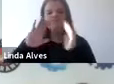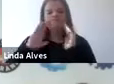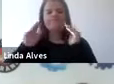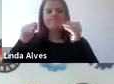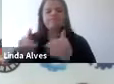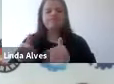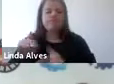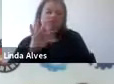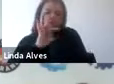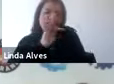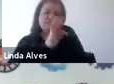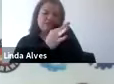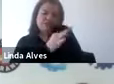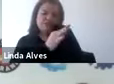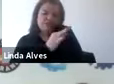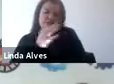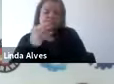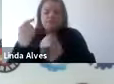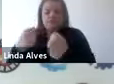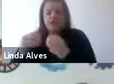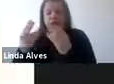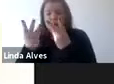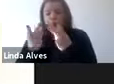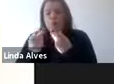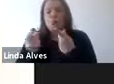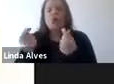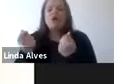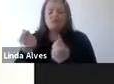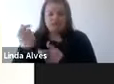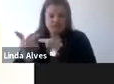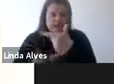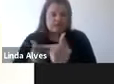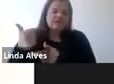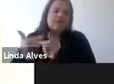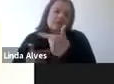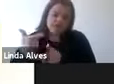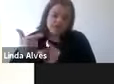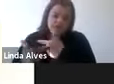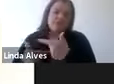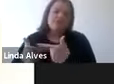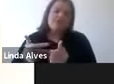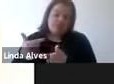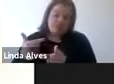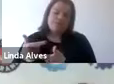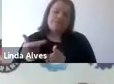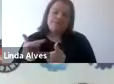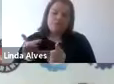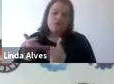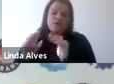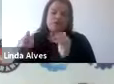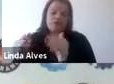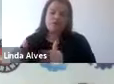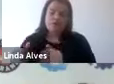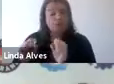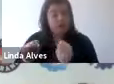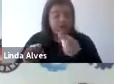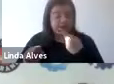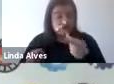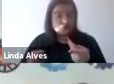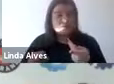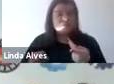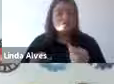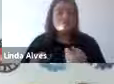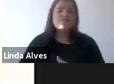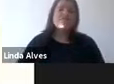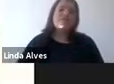ele precisa ter uma qualificação, né, para poder produzir Sim. na área metalúrgica. Então, eles... Pode falar, doutor.